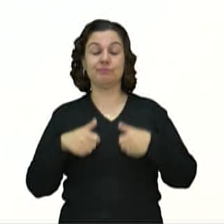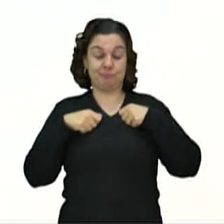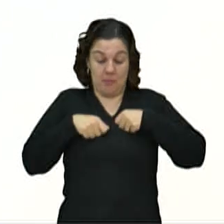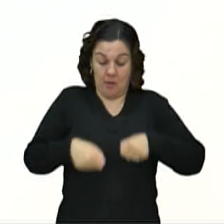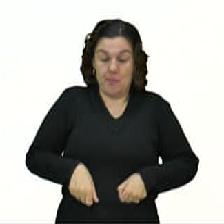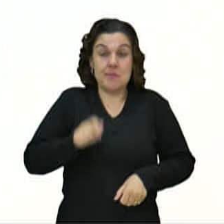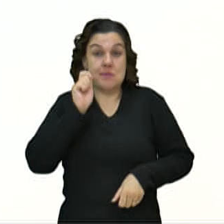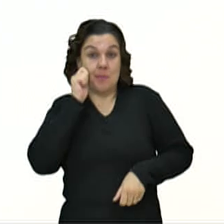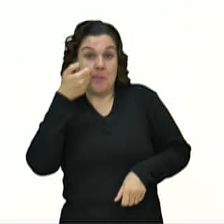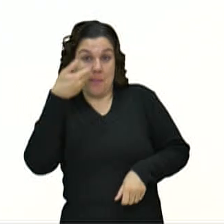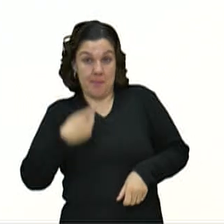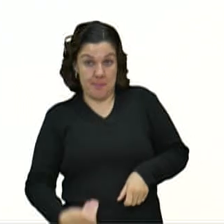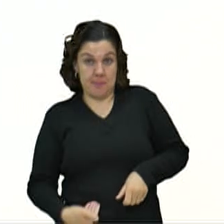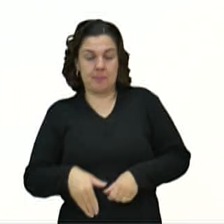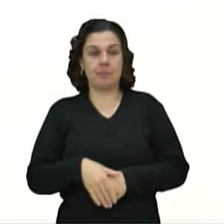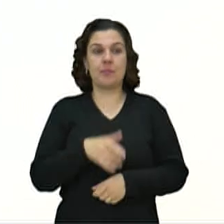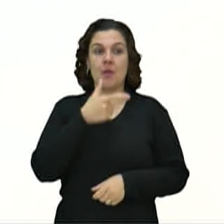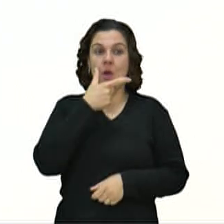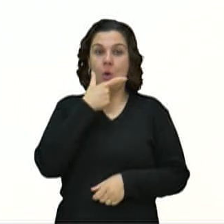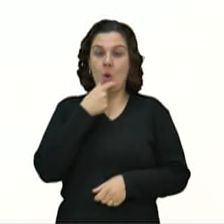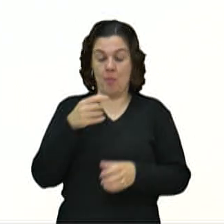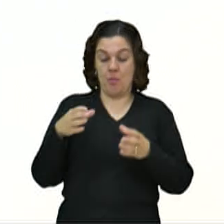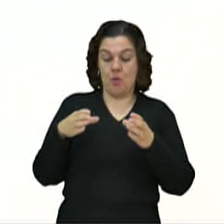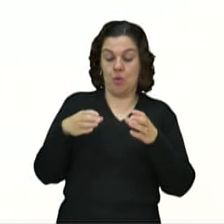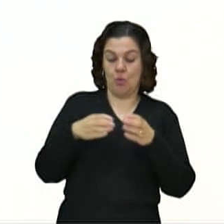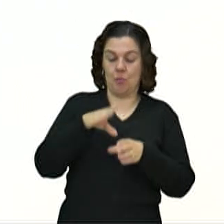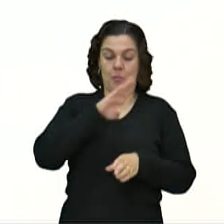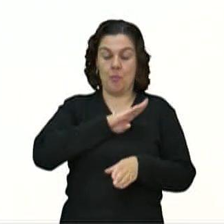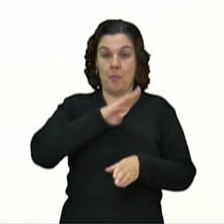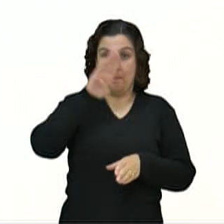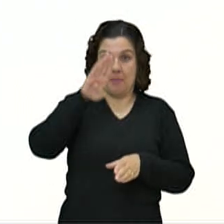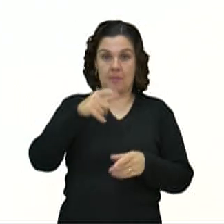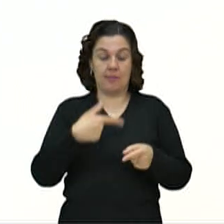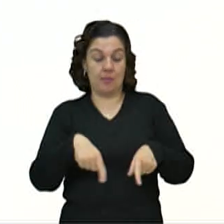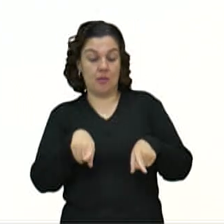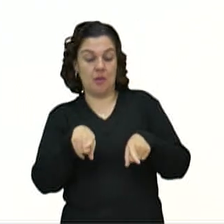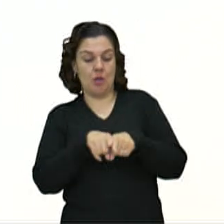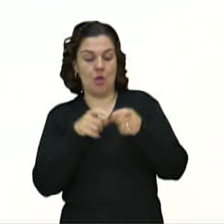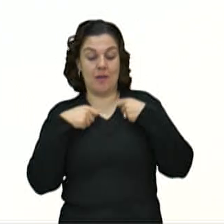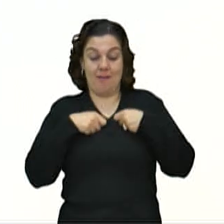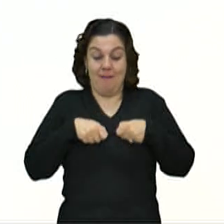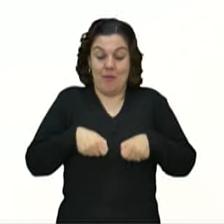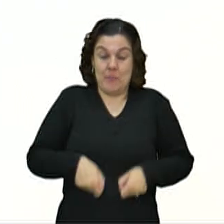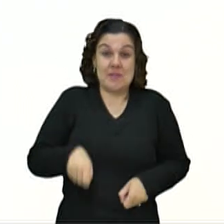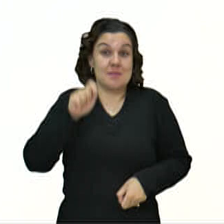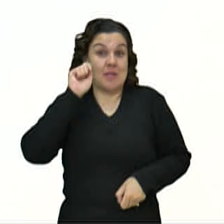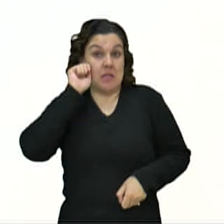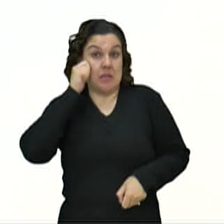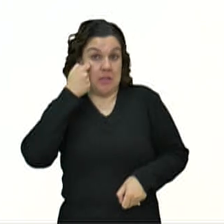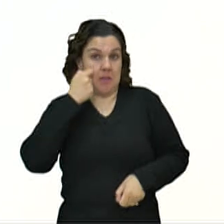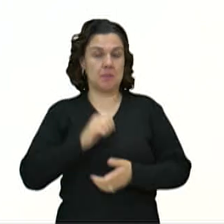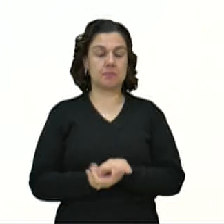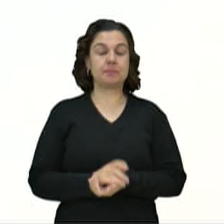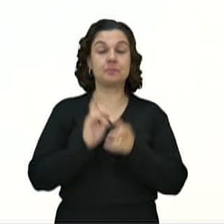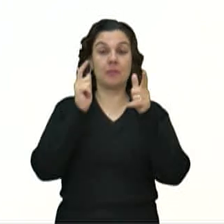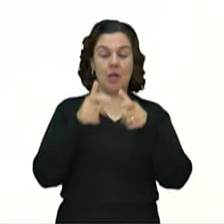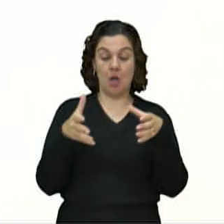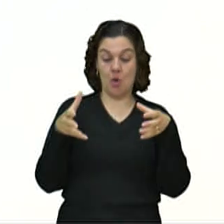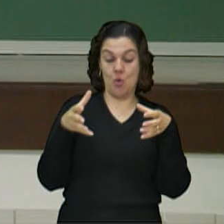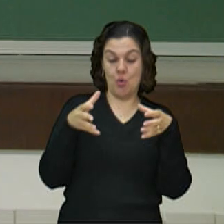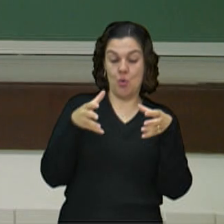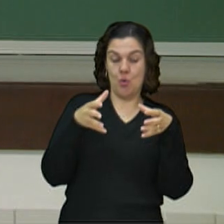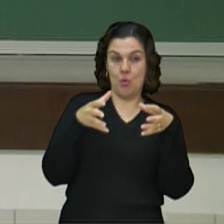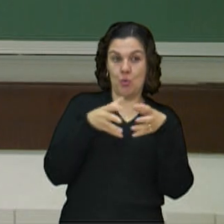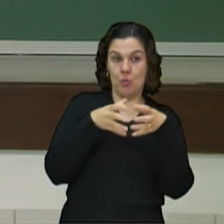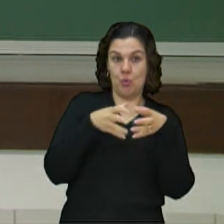Camisas pretas. Então, Mussolini e o grupo paramilitar dos Camisas Negras. É um grupo paramilitar,